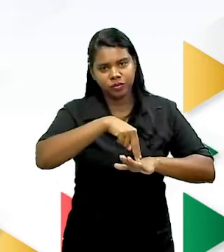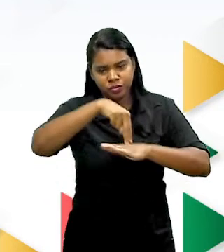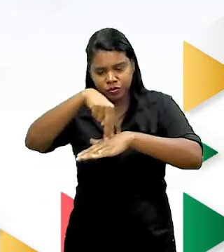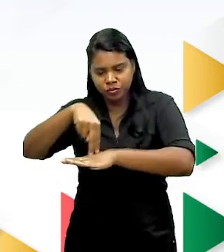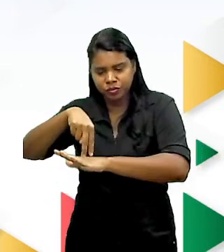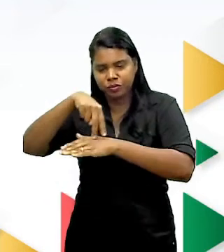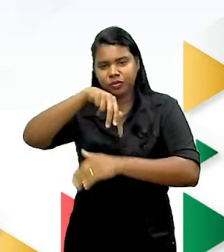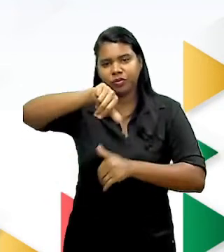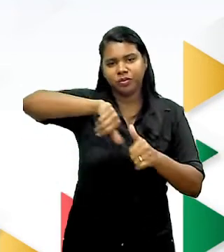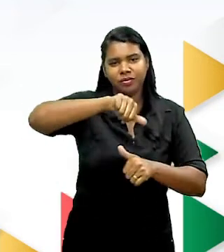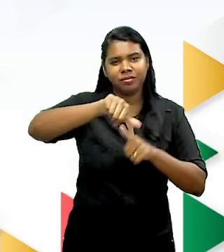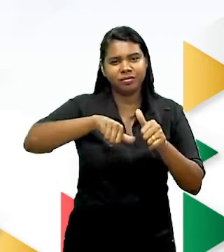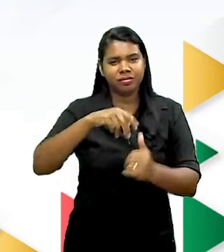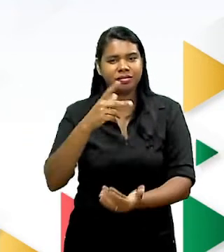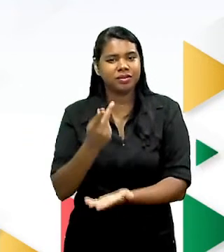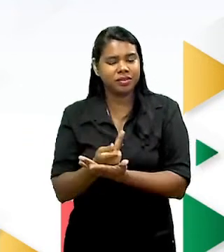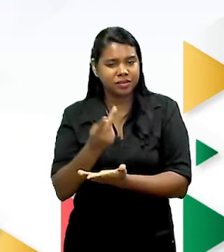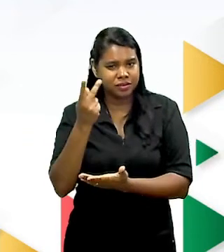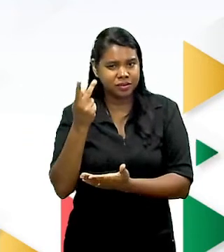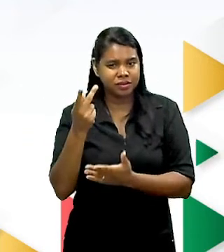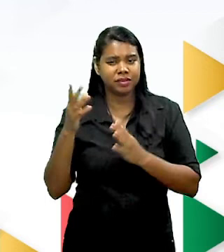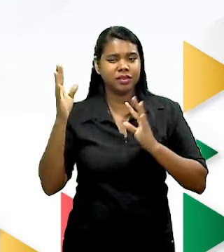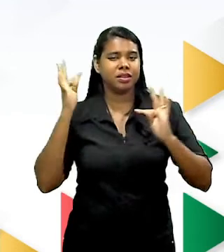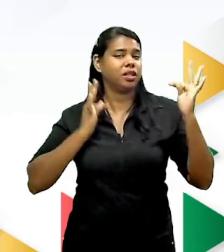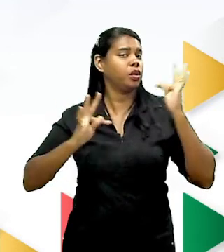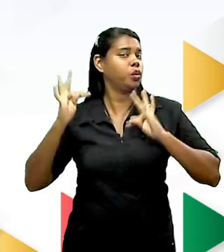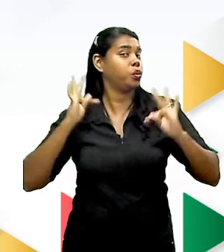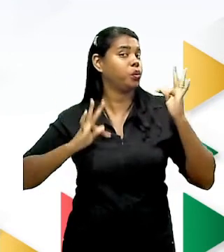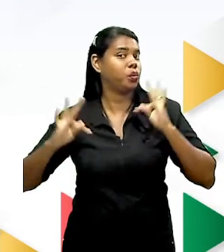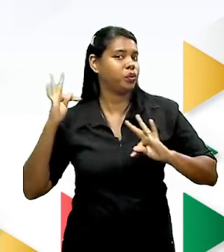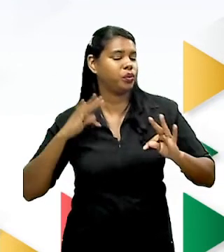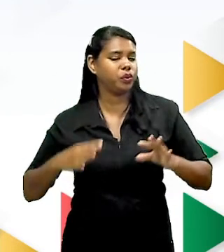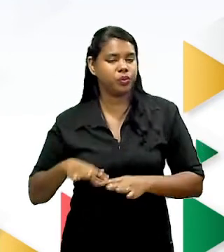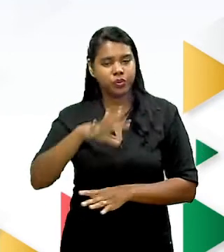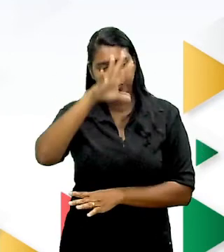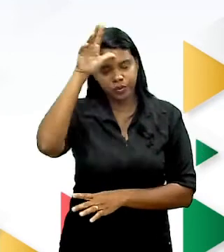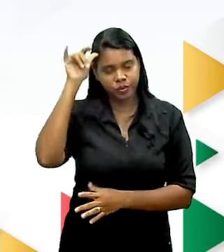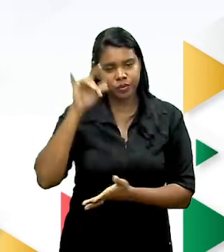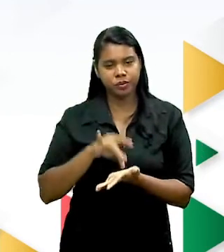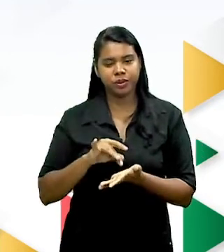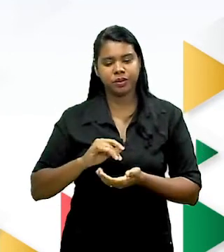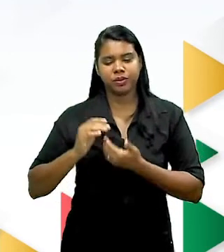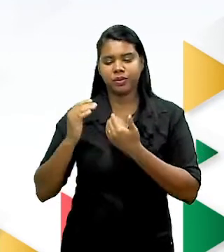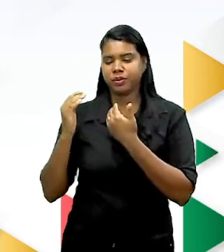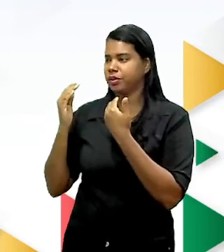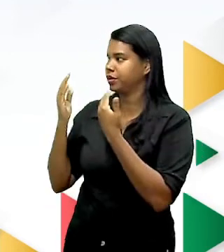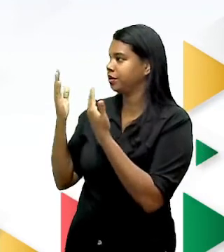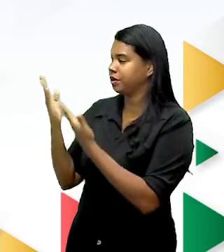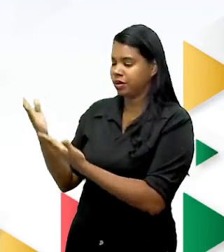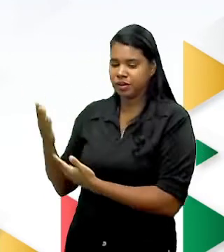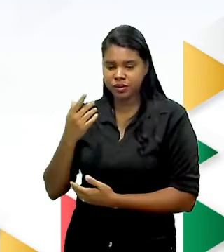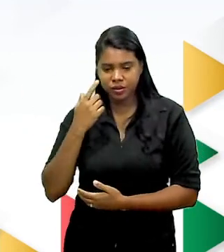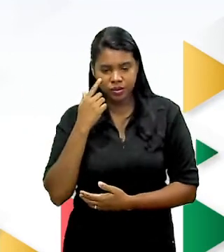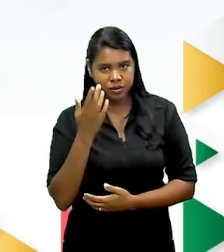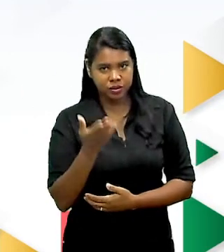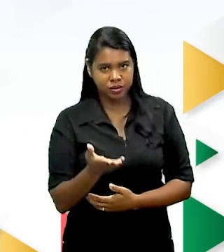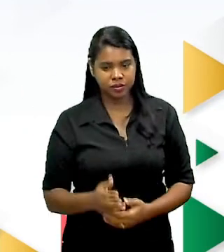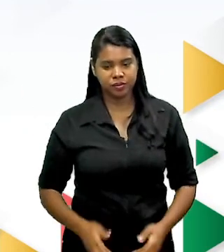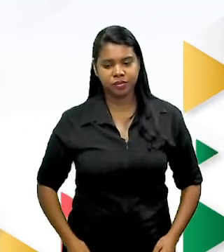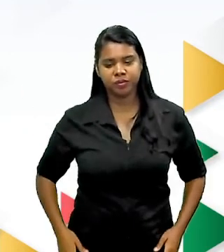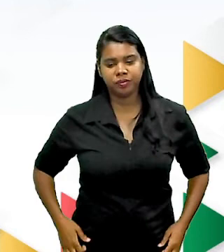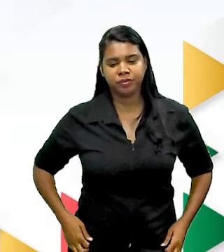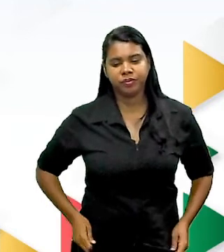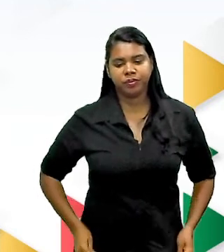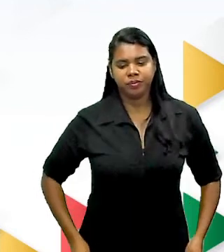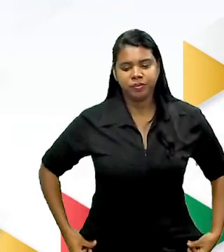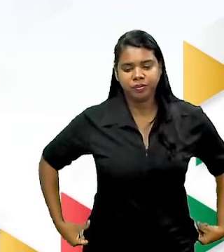transformando-se numa atração turística regional amazônica. Então a gente acompanha aí em tela, por exemplo, esse